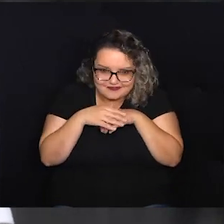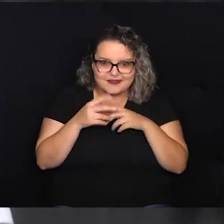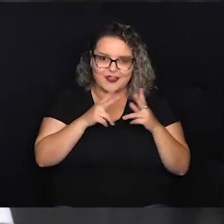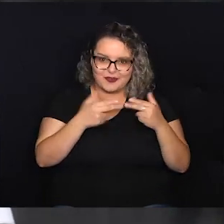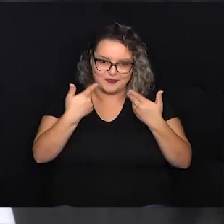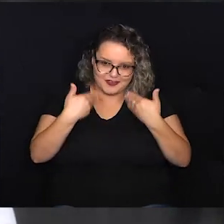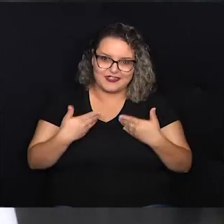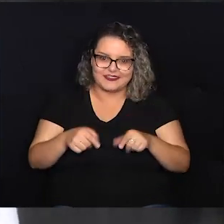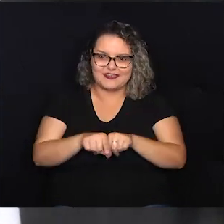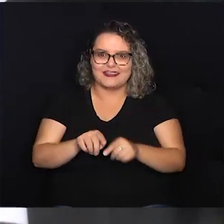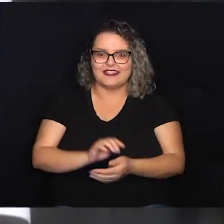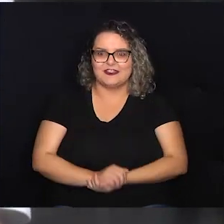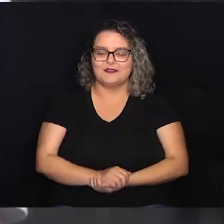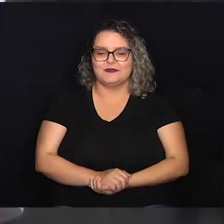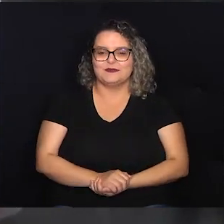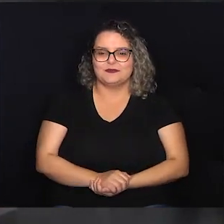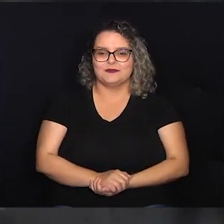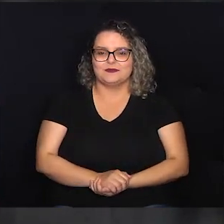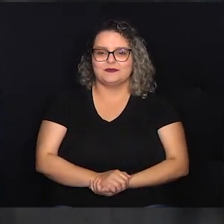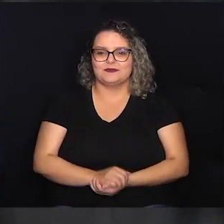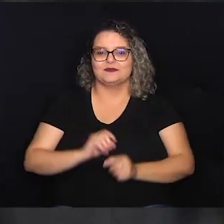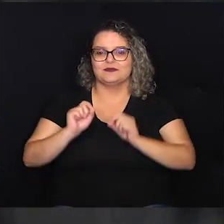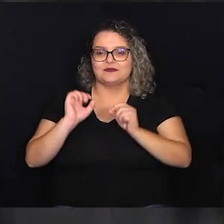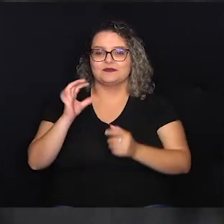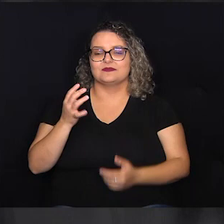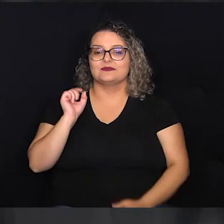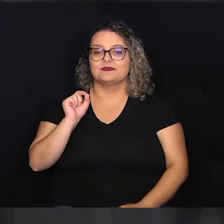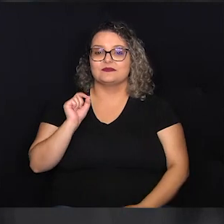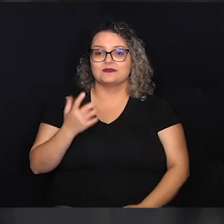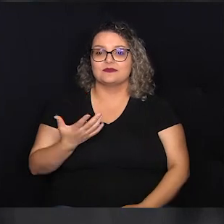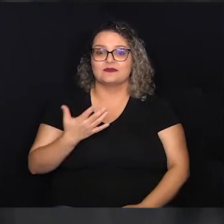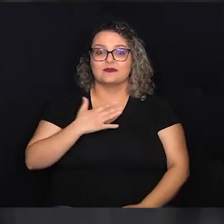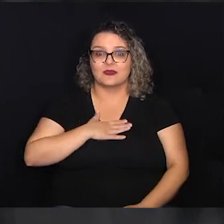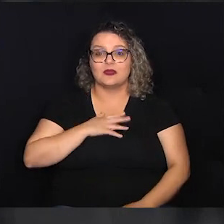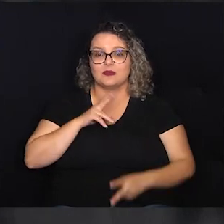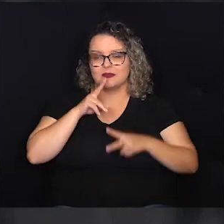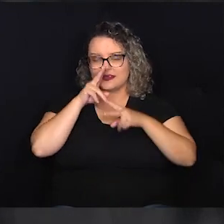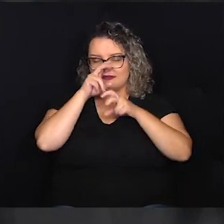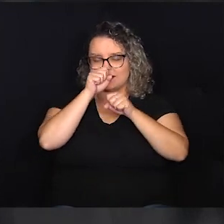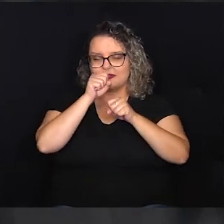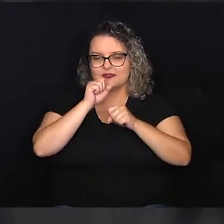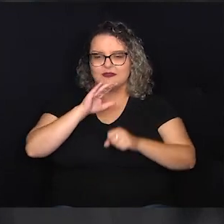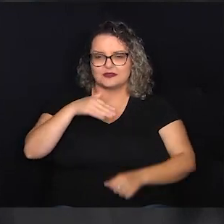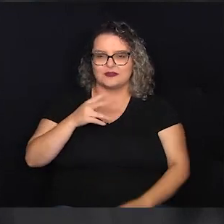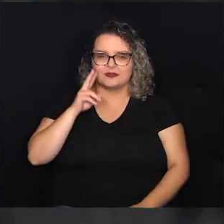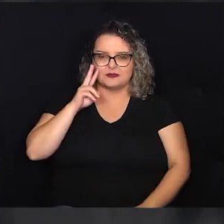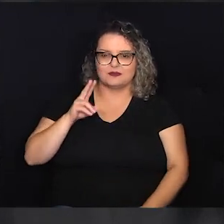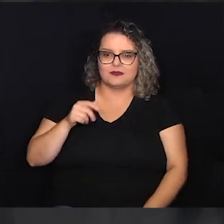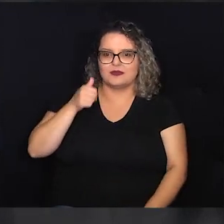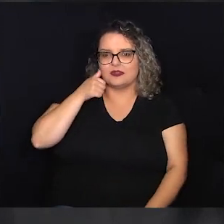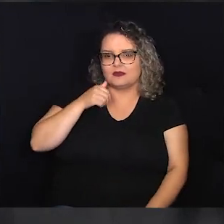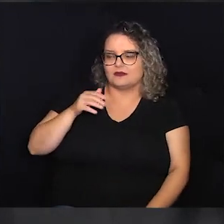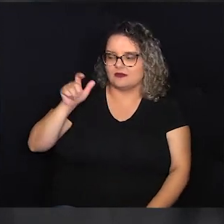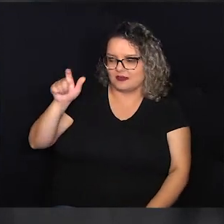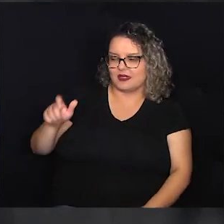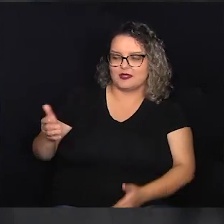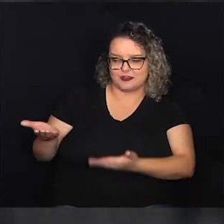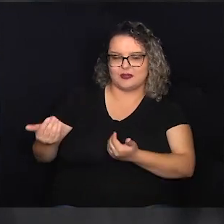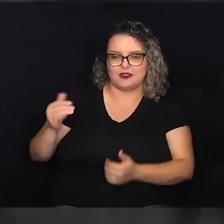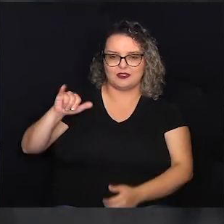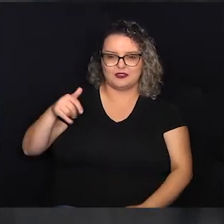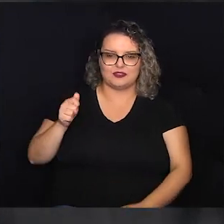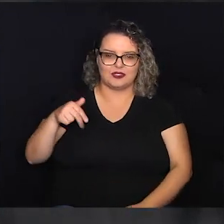como eu. O que ocorre é o seguinte, isso para mim é muito forte quando eu vejo a Jaque aí.